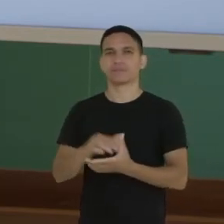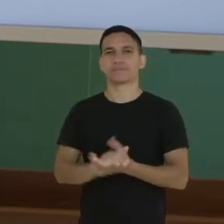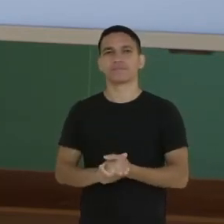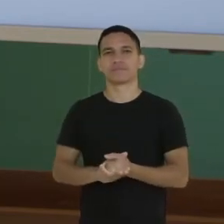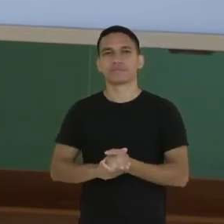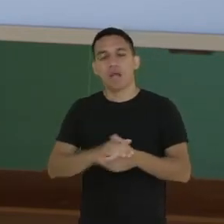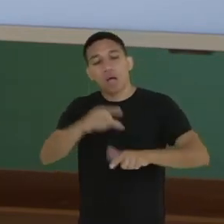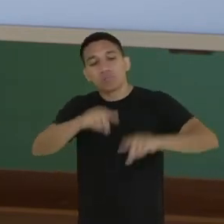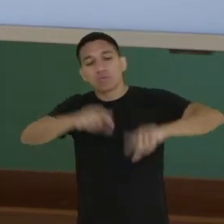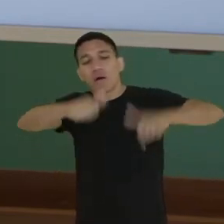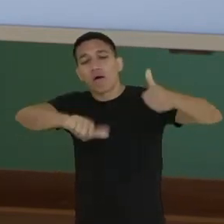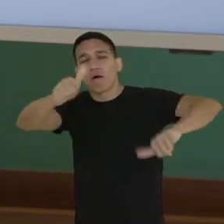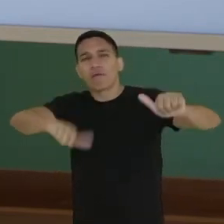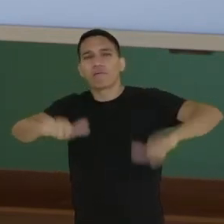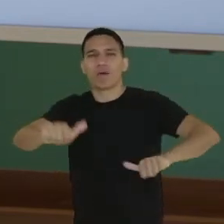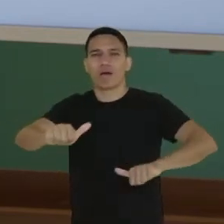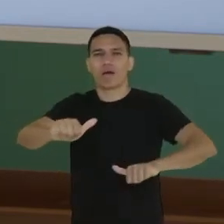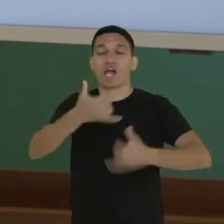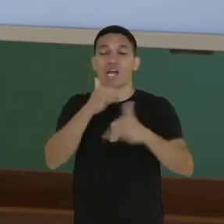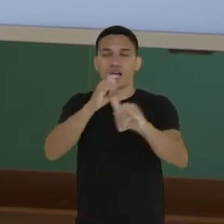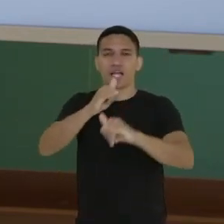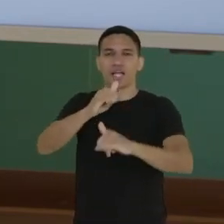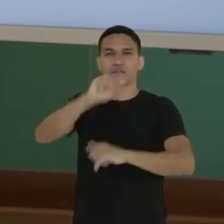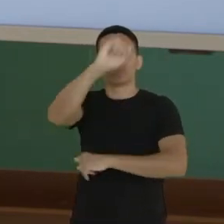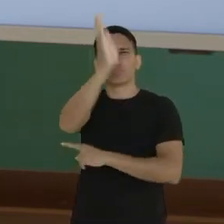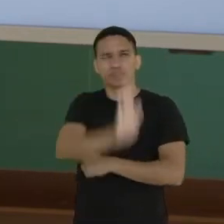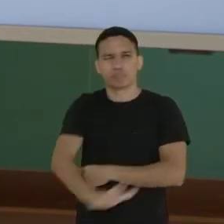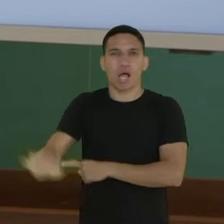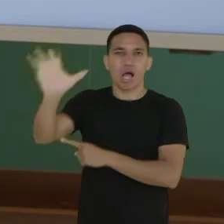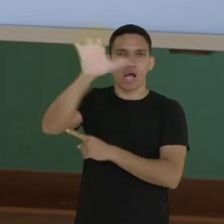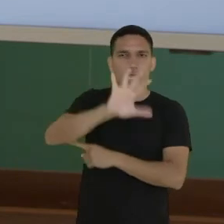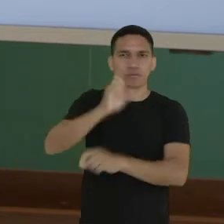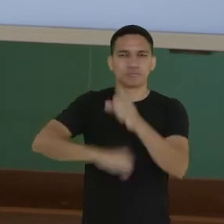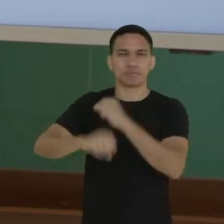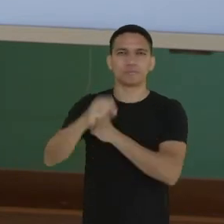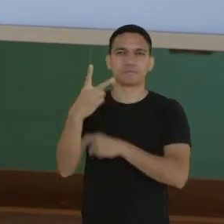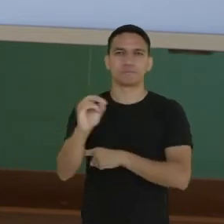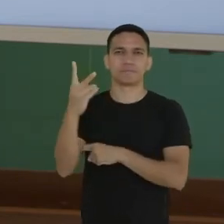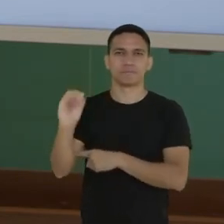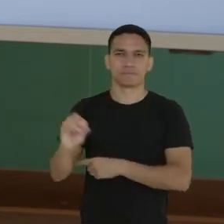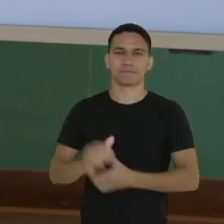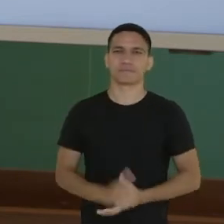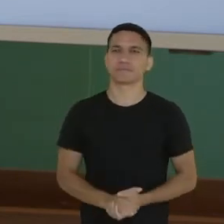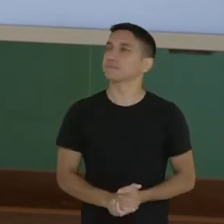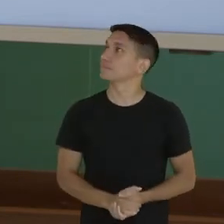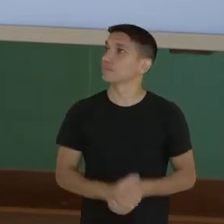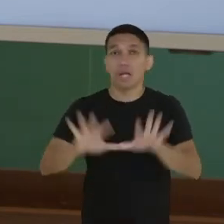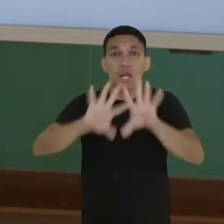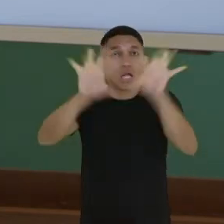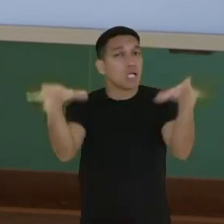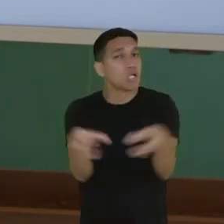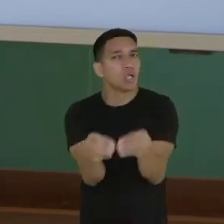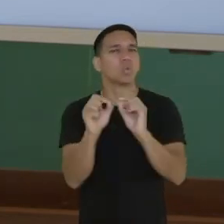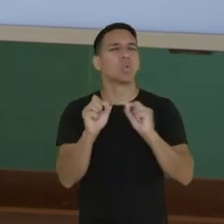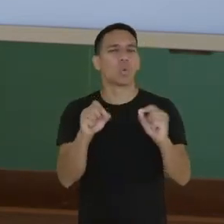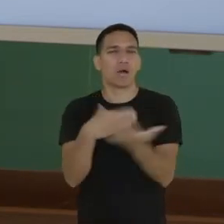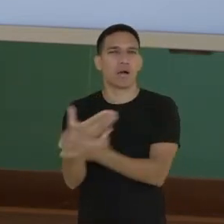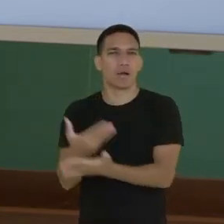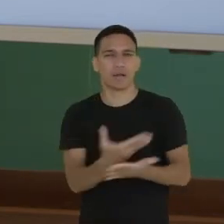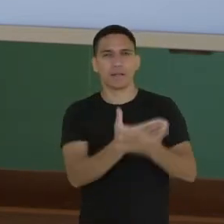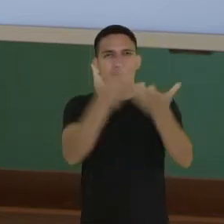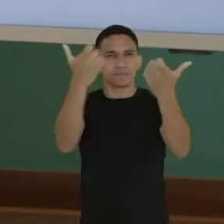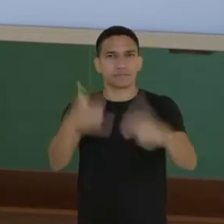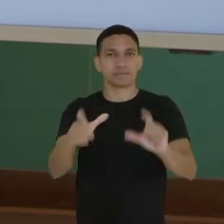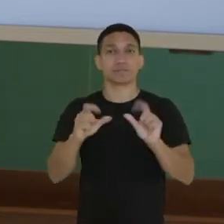Tirado do site aqui 2020. Beleza, vamos lá. Então, resumo, né? Vamos resumir essa aula aqui. Então, nós